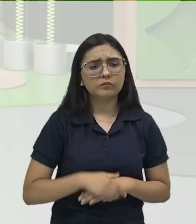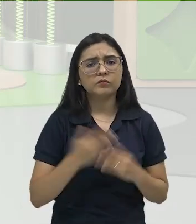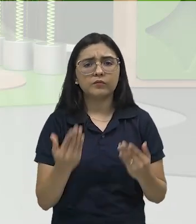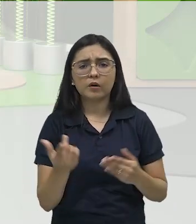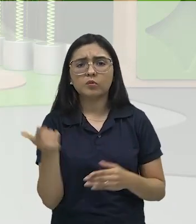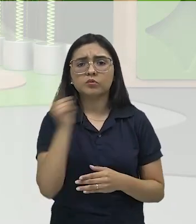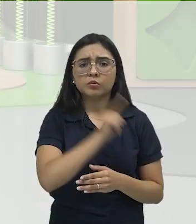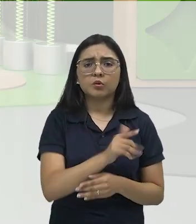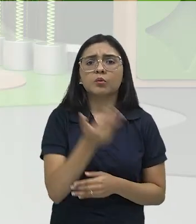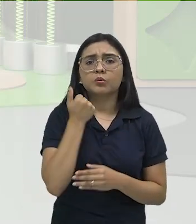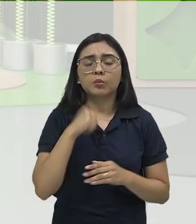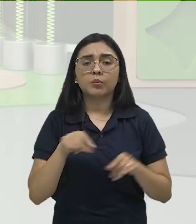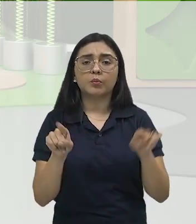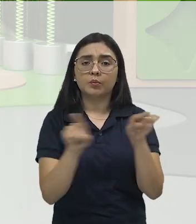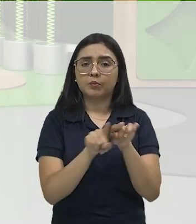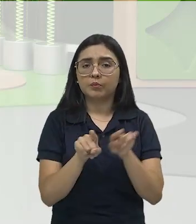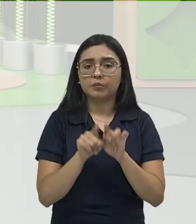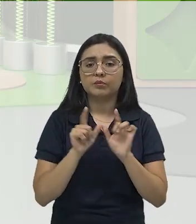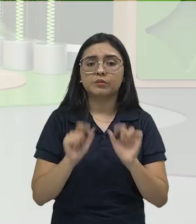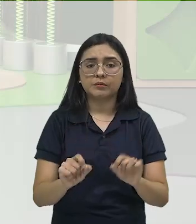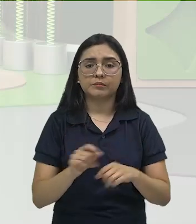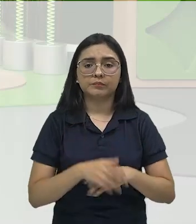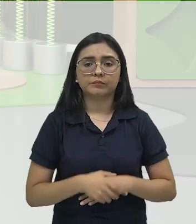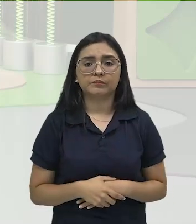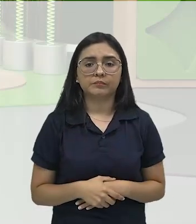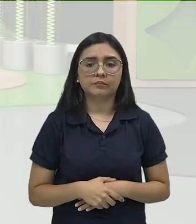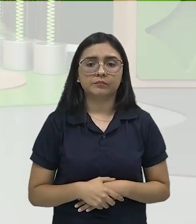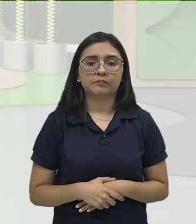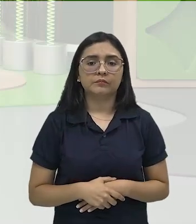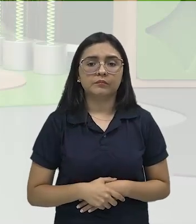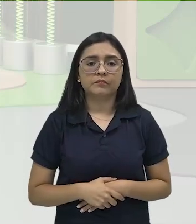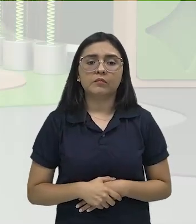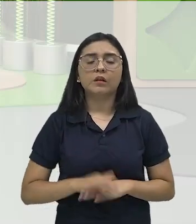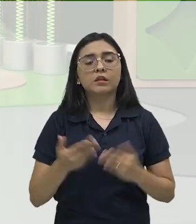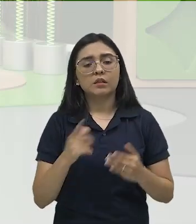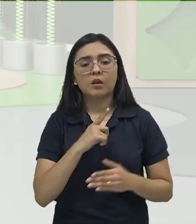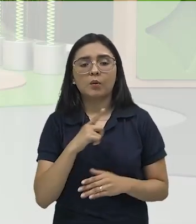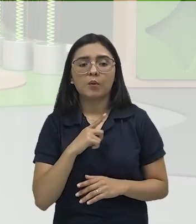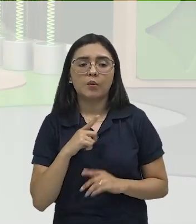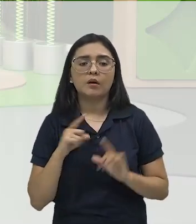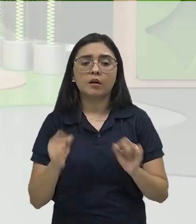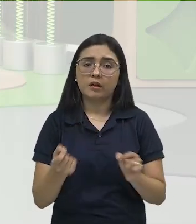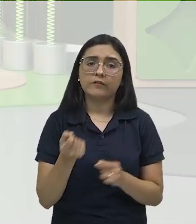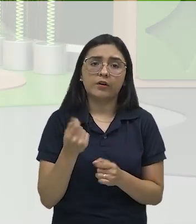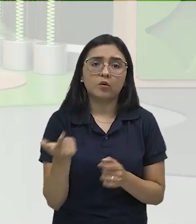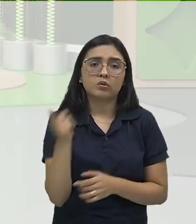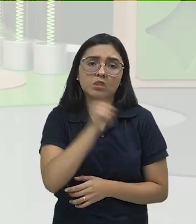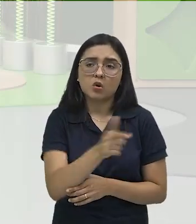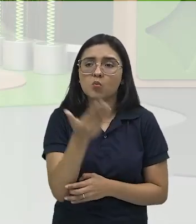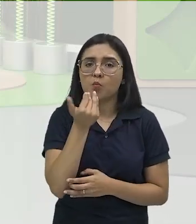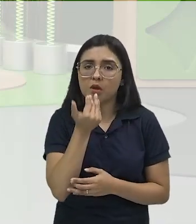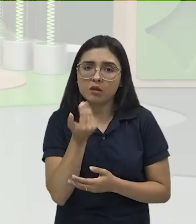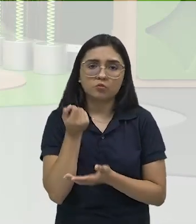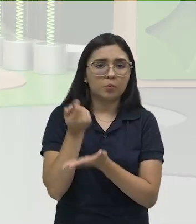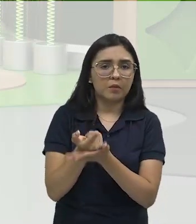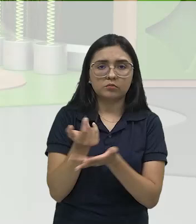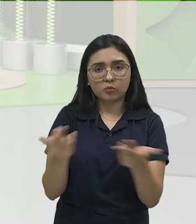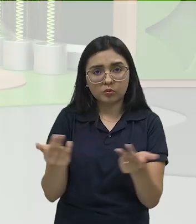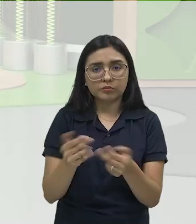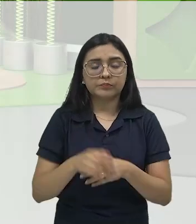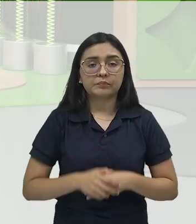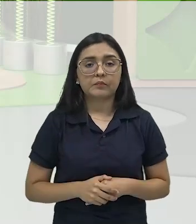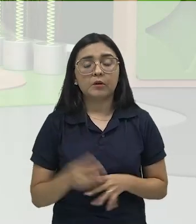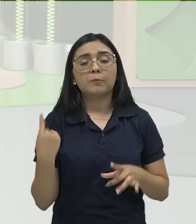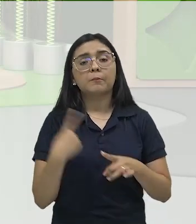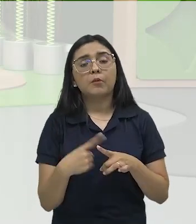sustentabilidade, né? Vai garantir o seu sustento. Na verdade, é essa palavra que eu queria dizer. O seu sustento, né? Por quê?